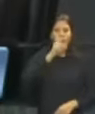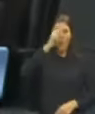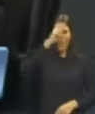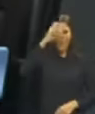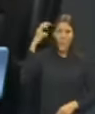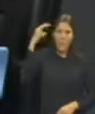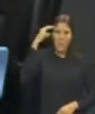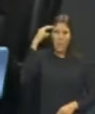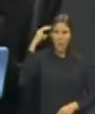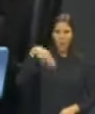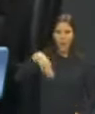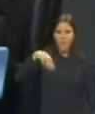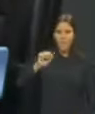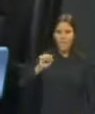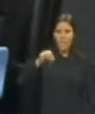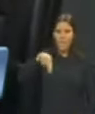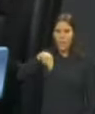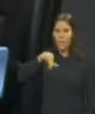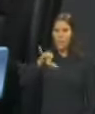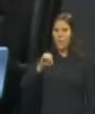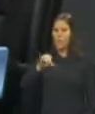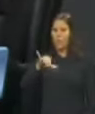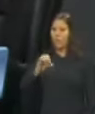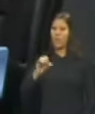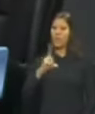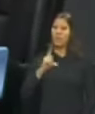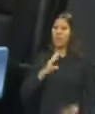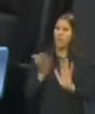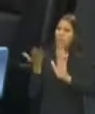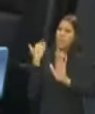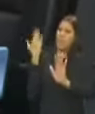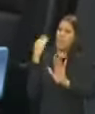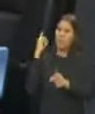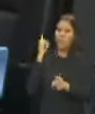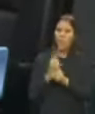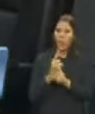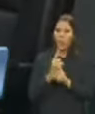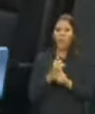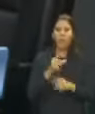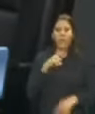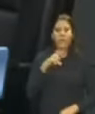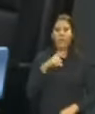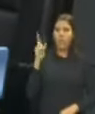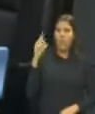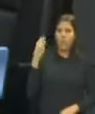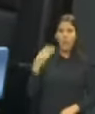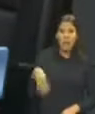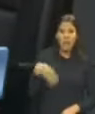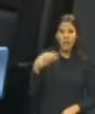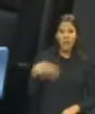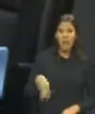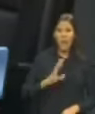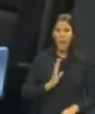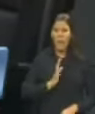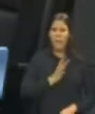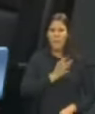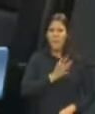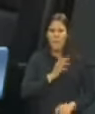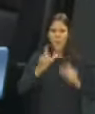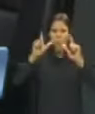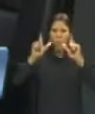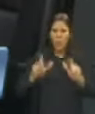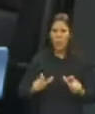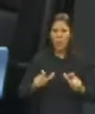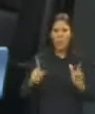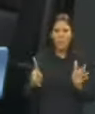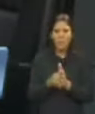no passado foram registrados casos gravíssimos, teve um caso do Maranhão, e para quem conhece e trabalha com saúde